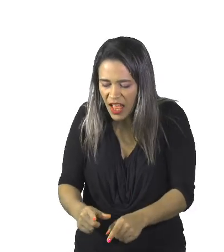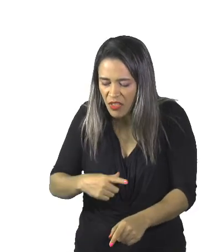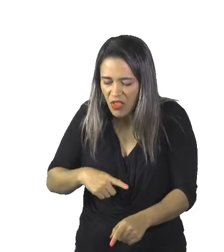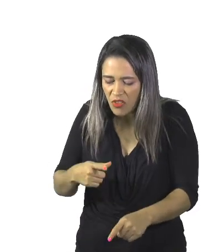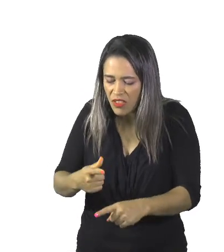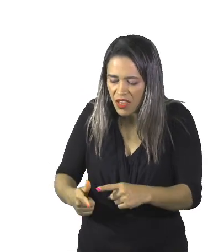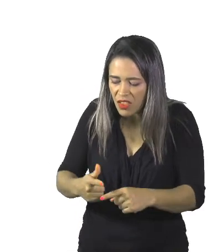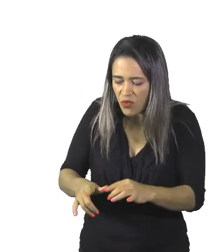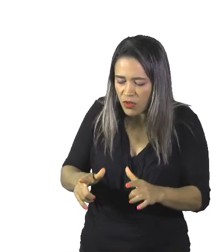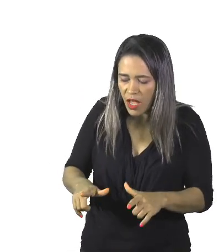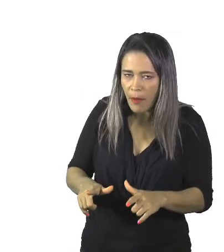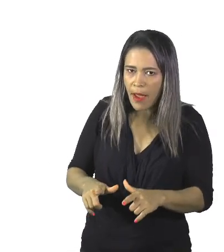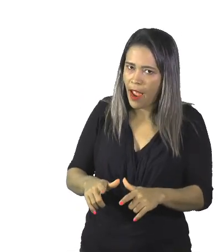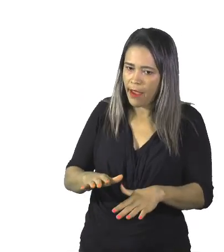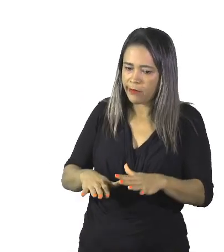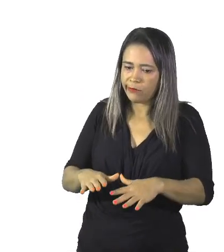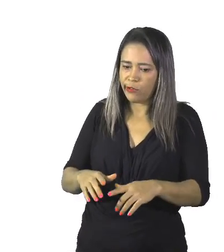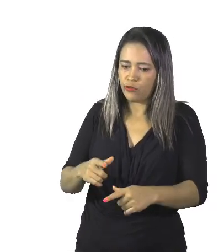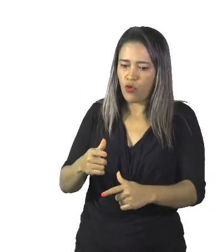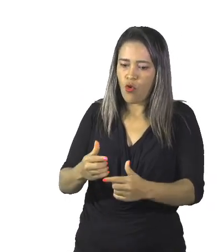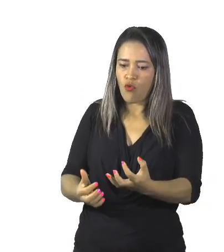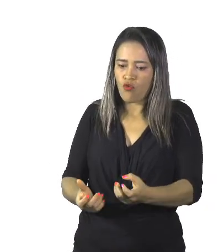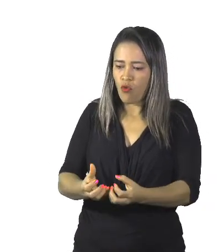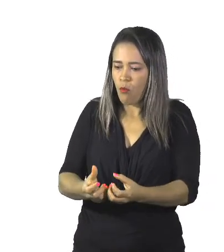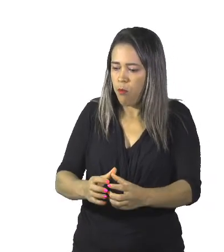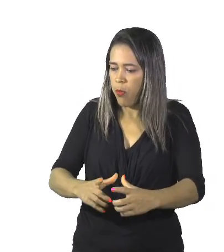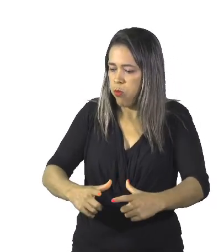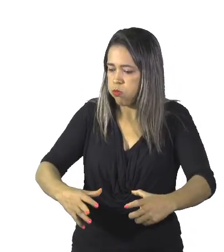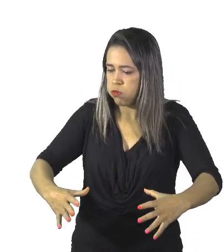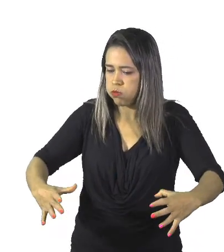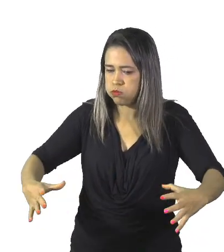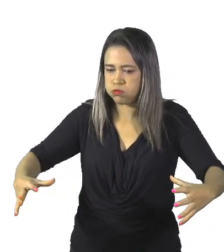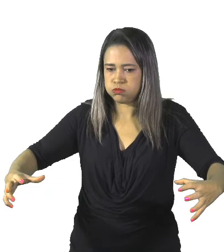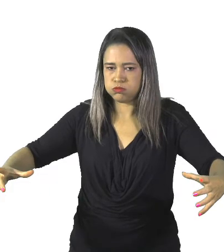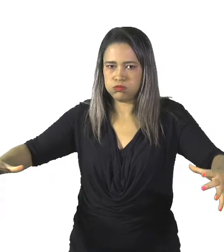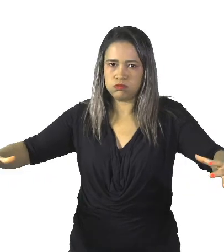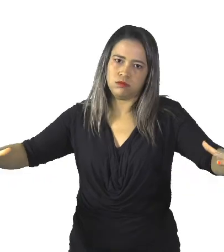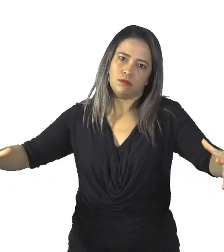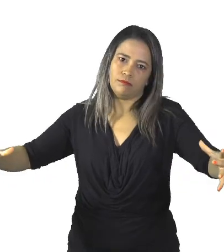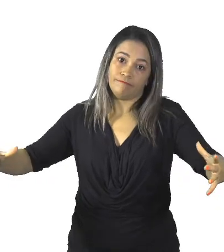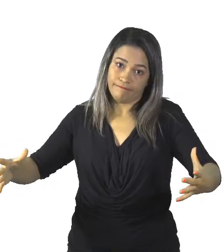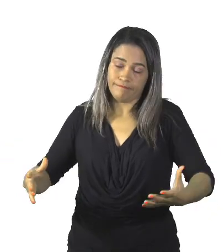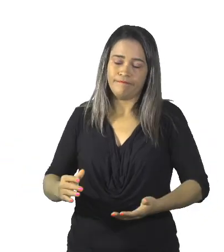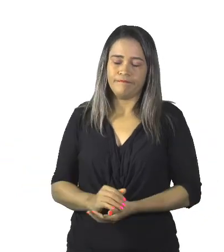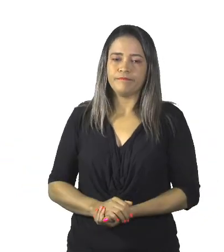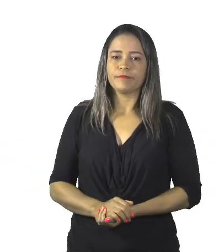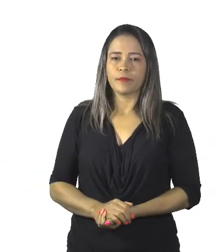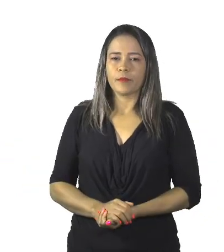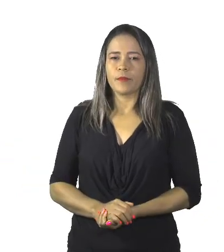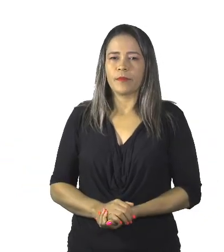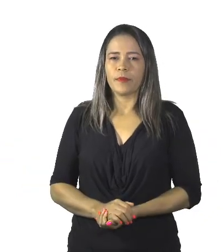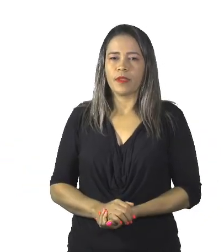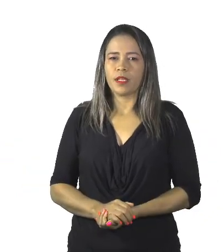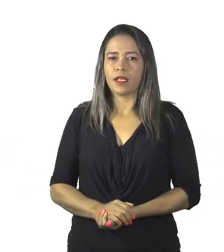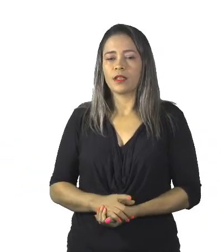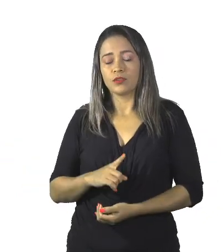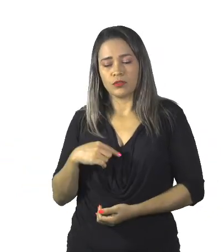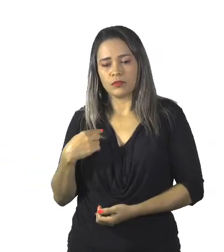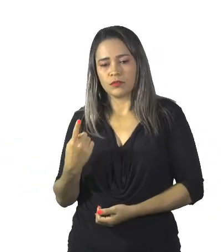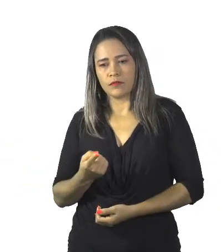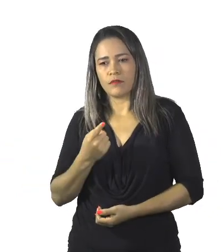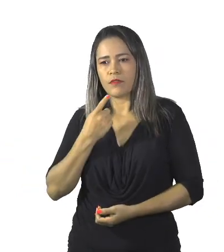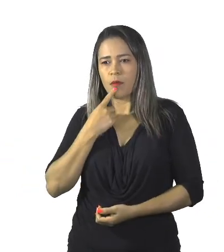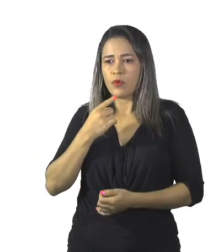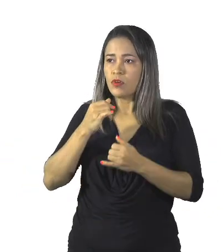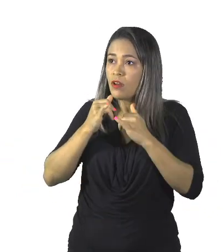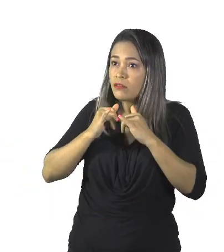o fogo perde o controle, pode causar um incêndio de grandes proporções, tá? E vamos denunciar